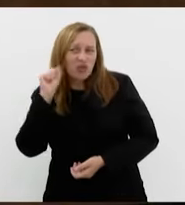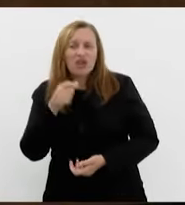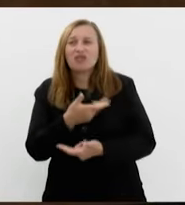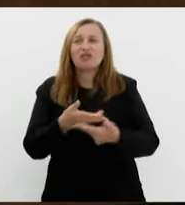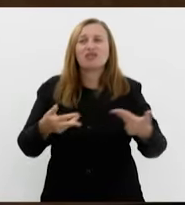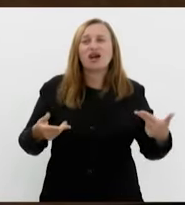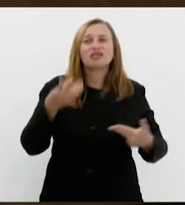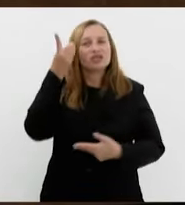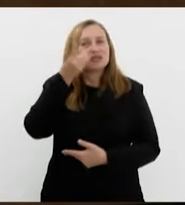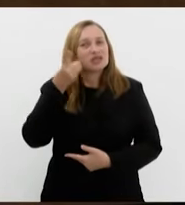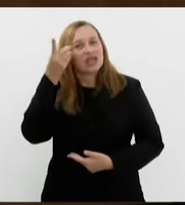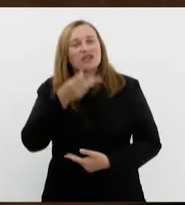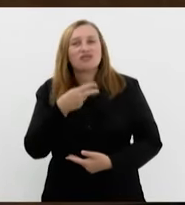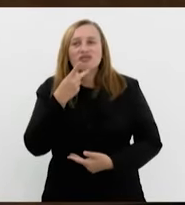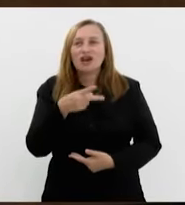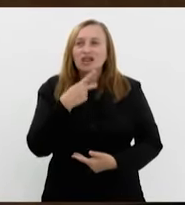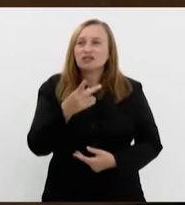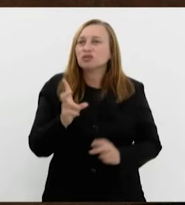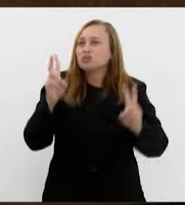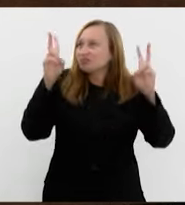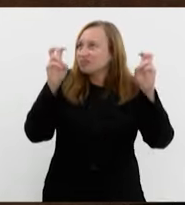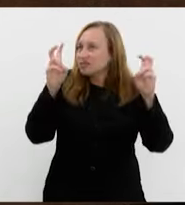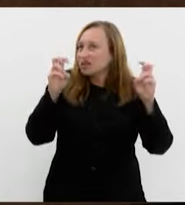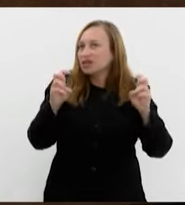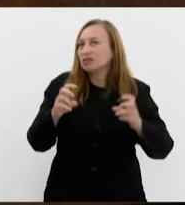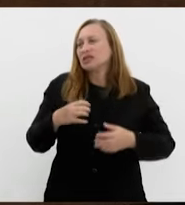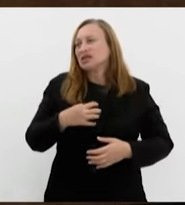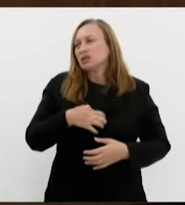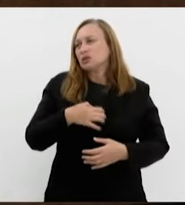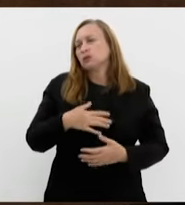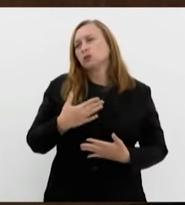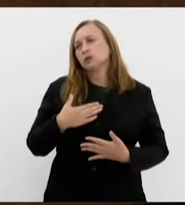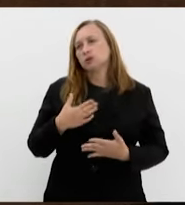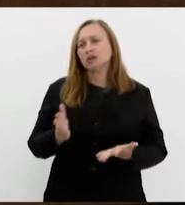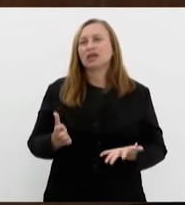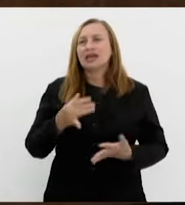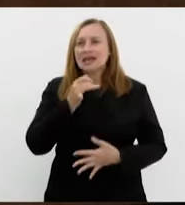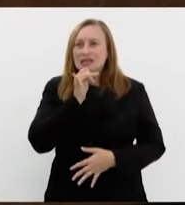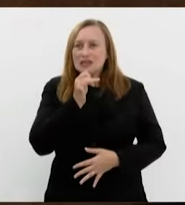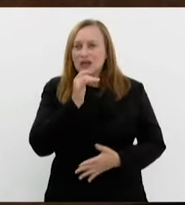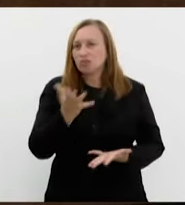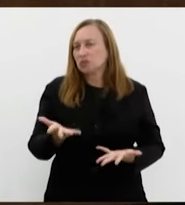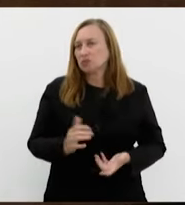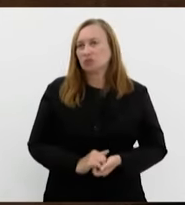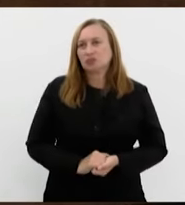deputados falando sobre temas que também me incomodam. Por exemplo,